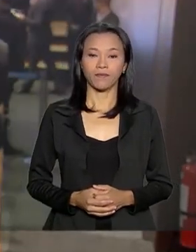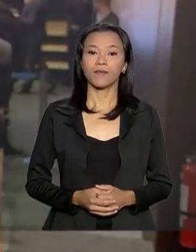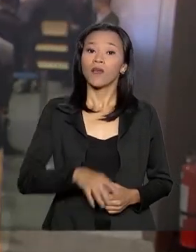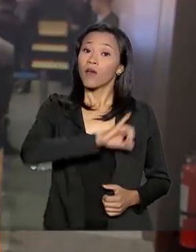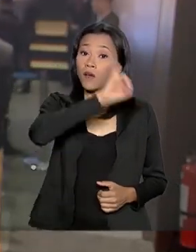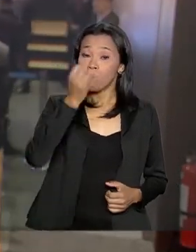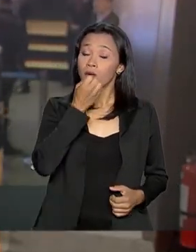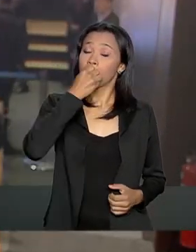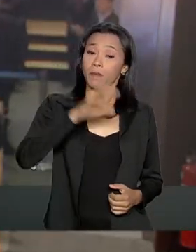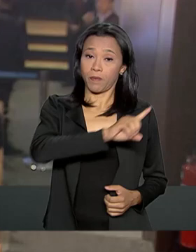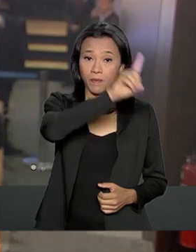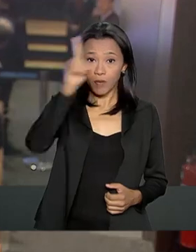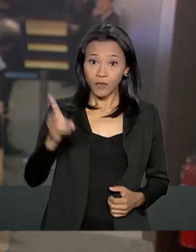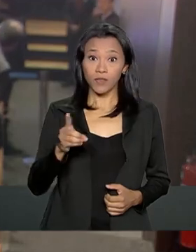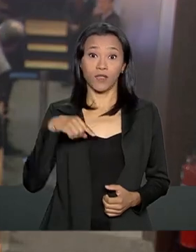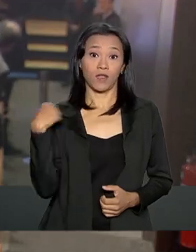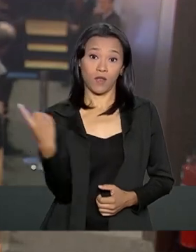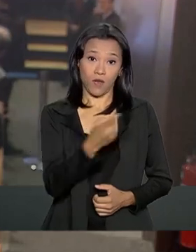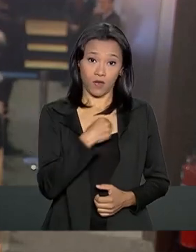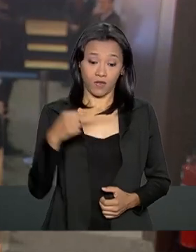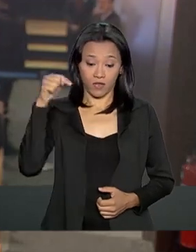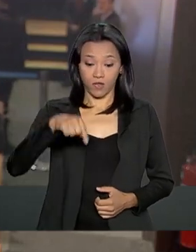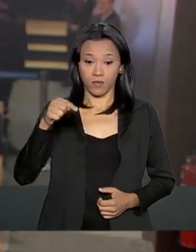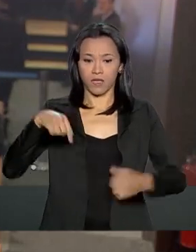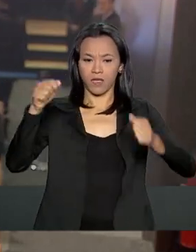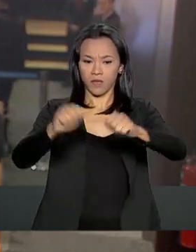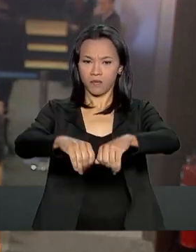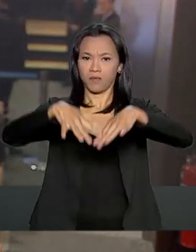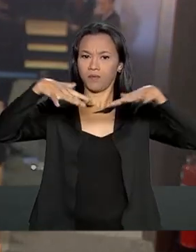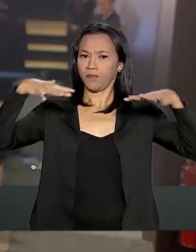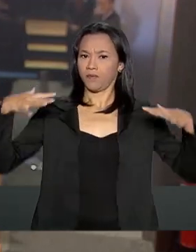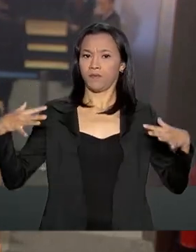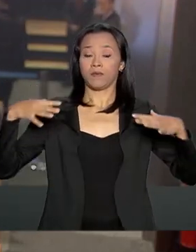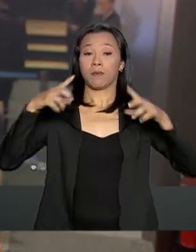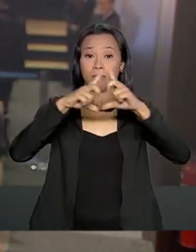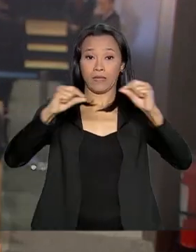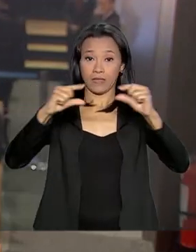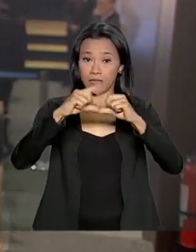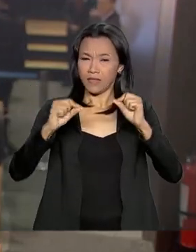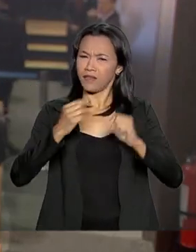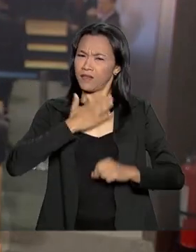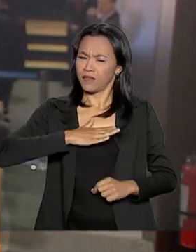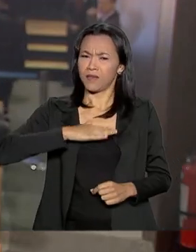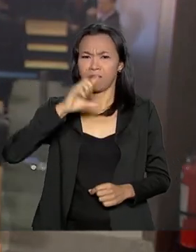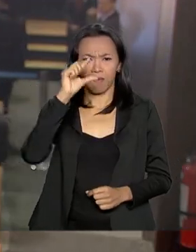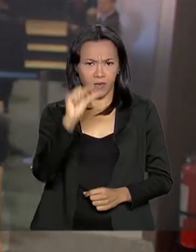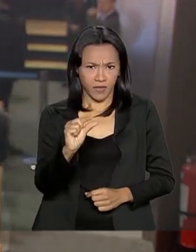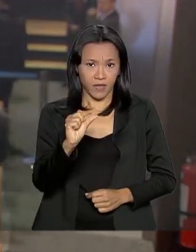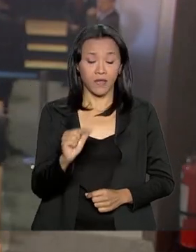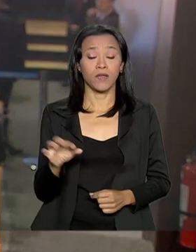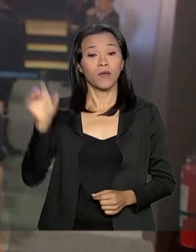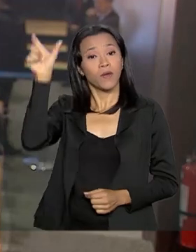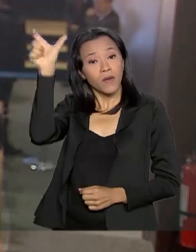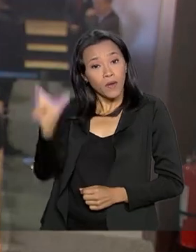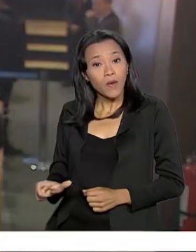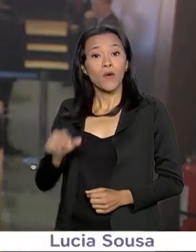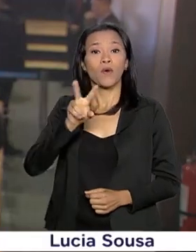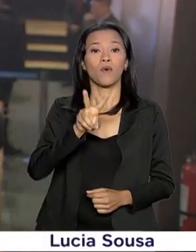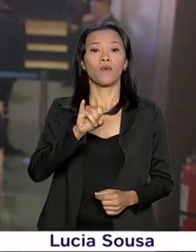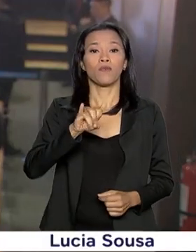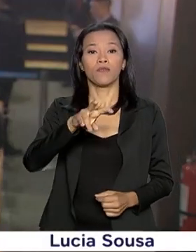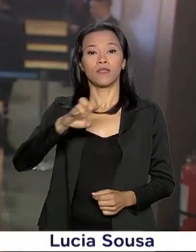Olá, bom dia. Falamos ao vivo do Centro de Eventos Brasil 21, em Brasília, onde daqui a pouquinho o vice-presidente da República, Hamilton